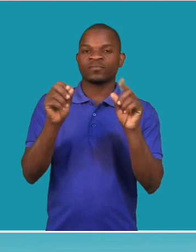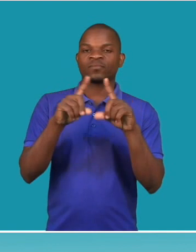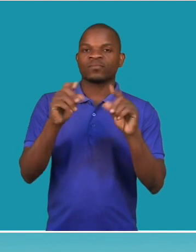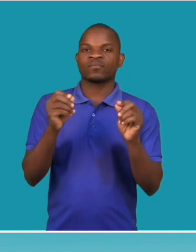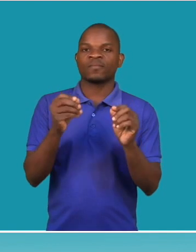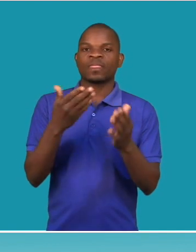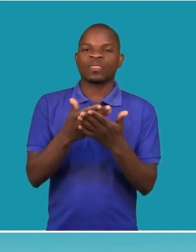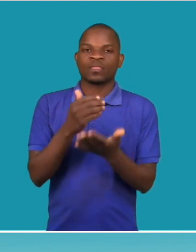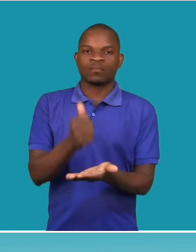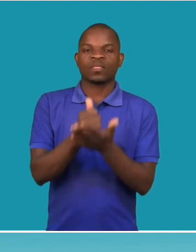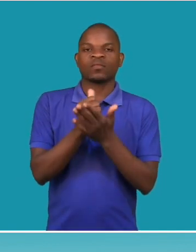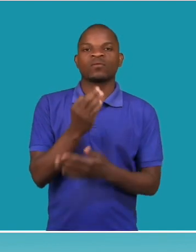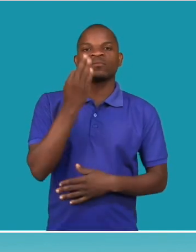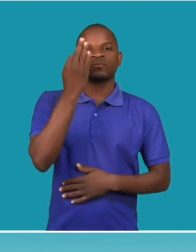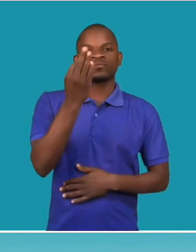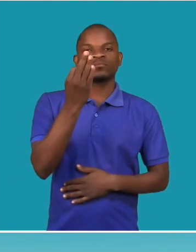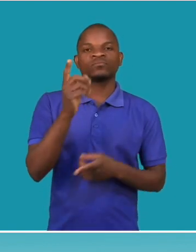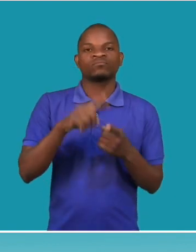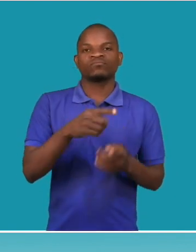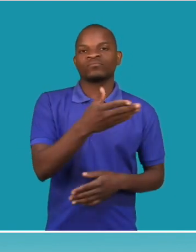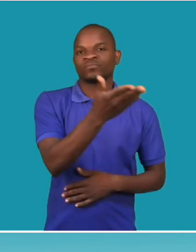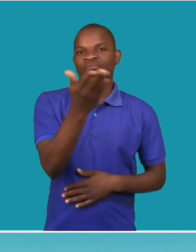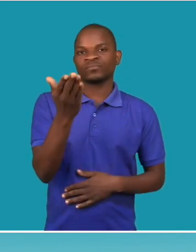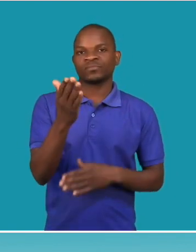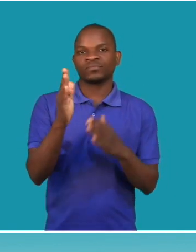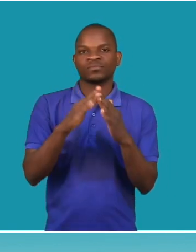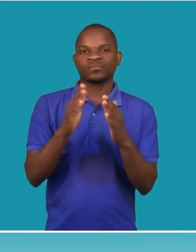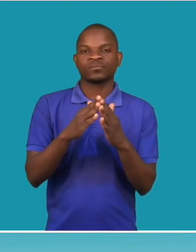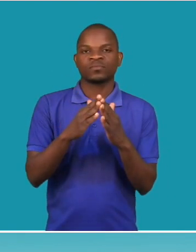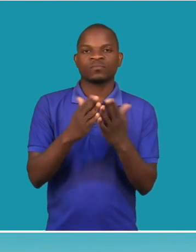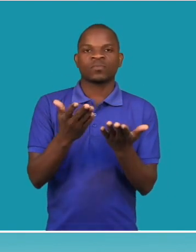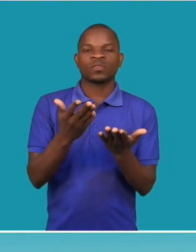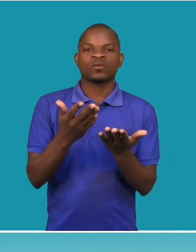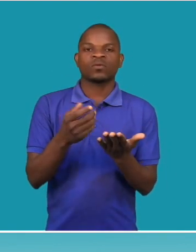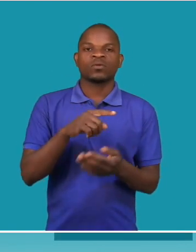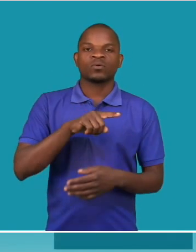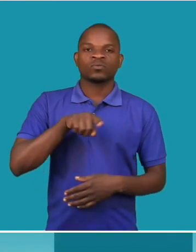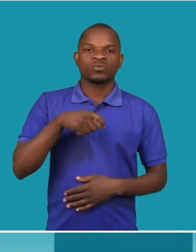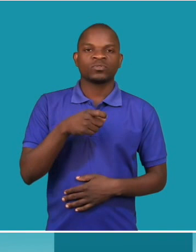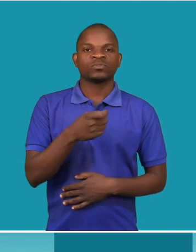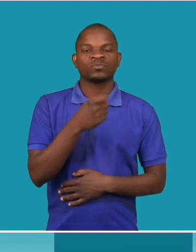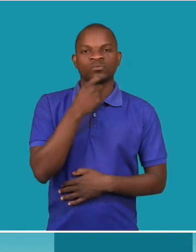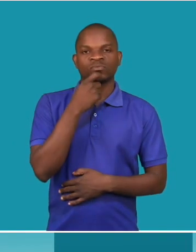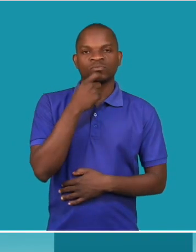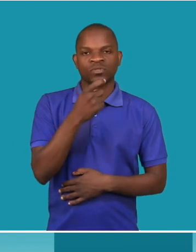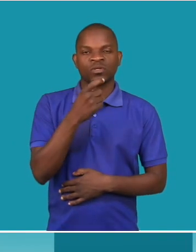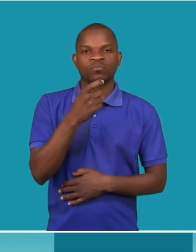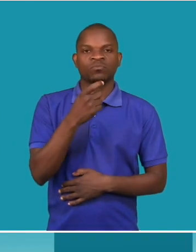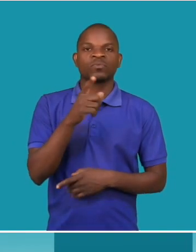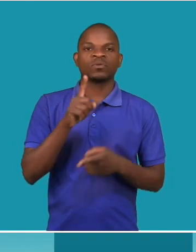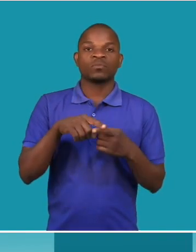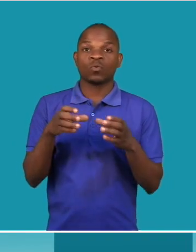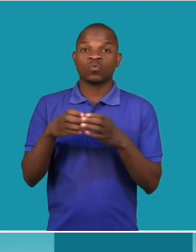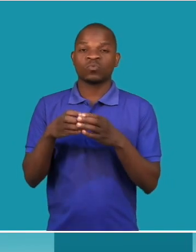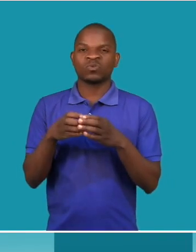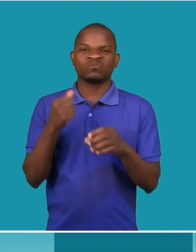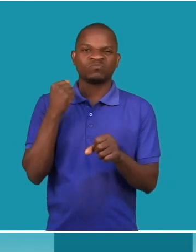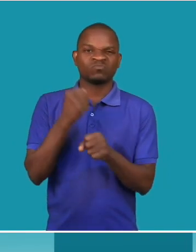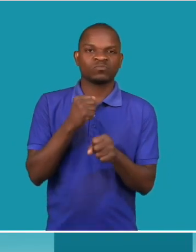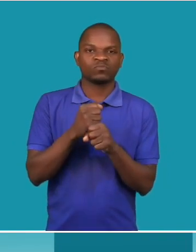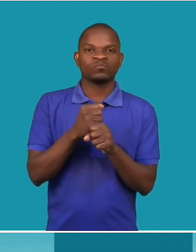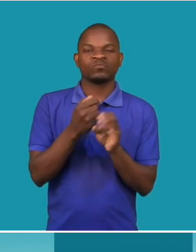algo que pode ajudar para o seu futuro. Para si, que esteve na nossa companhia, para a baixa